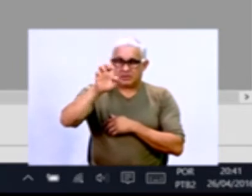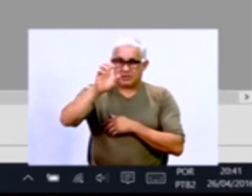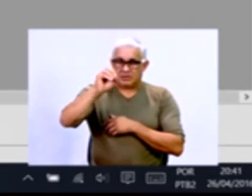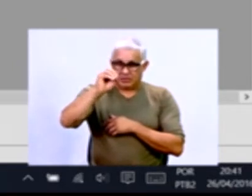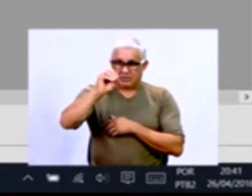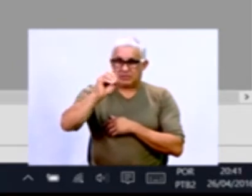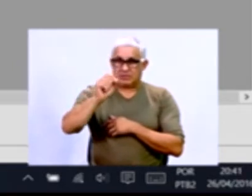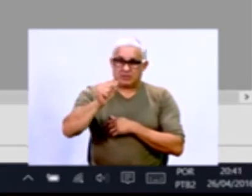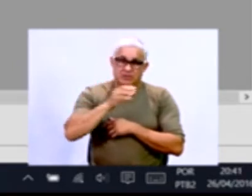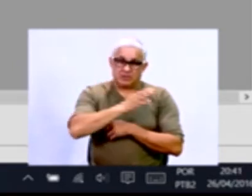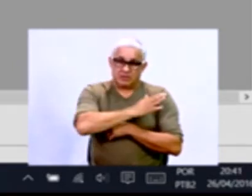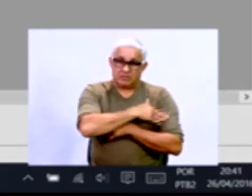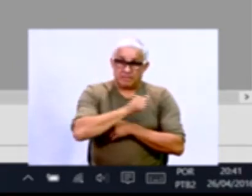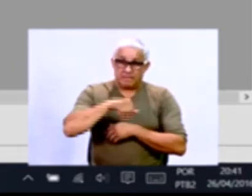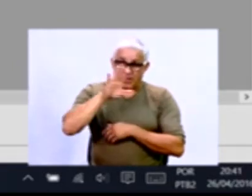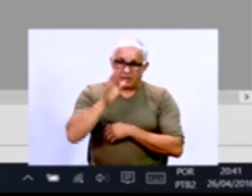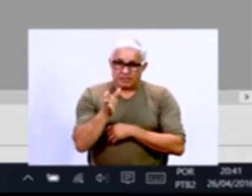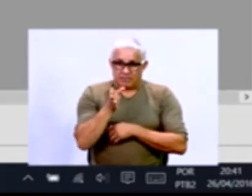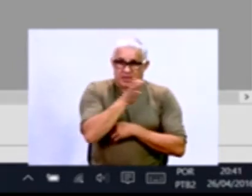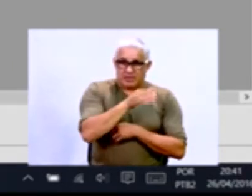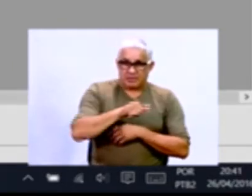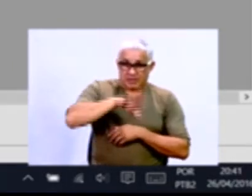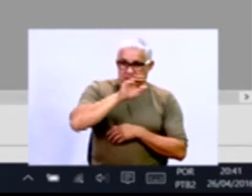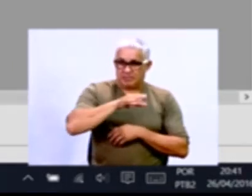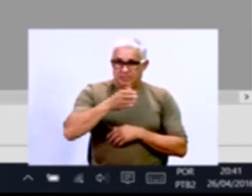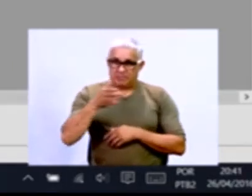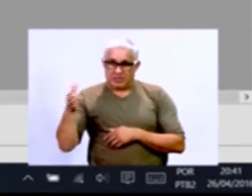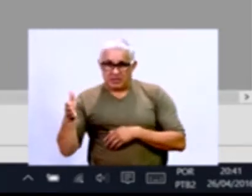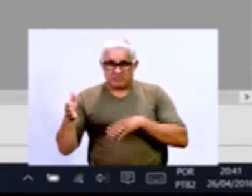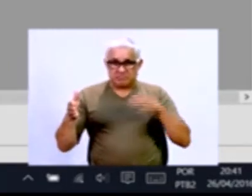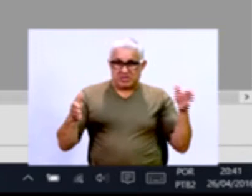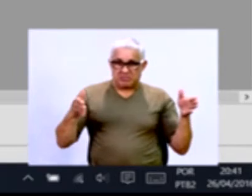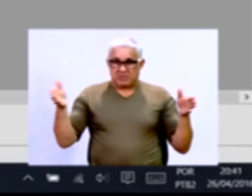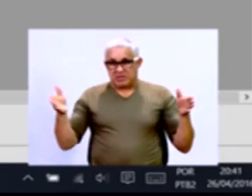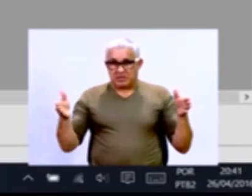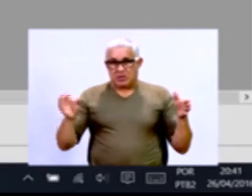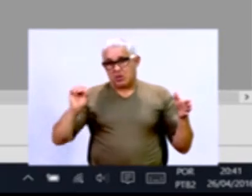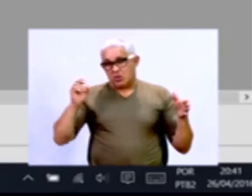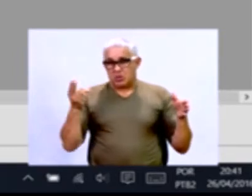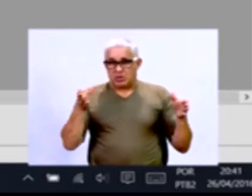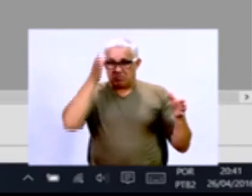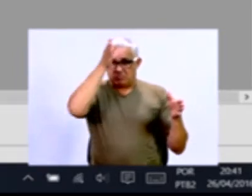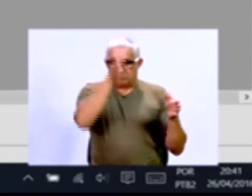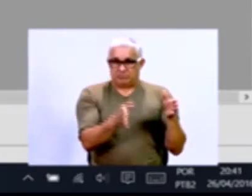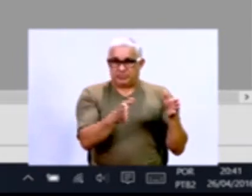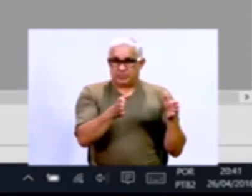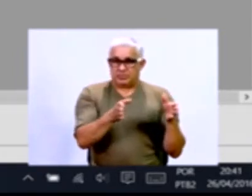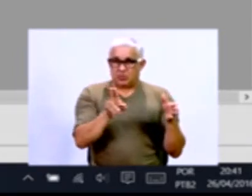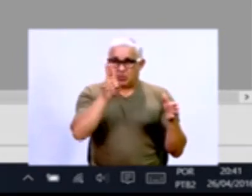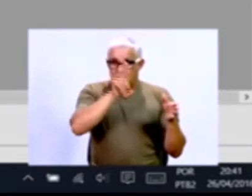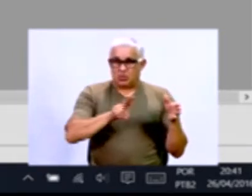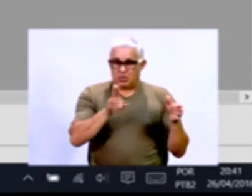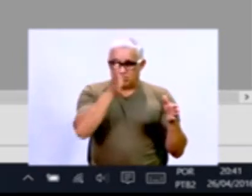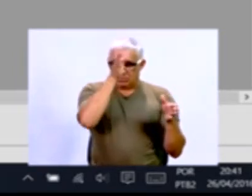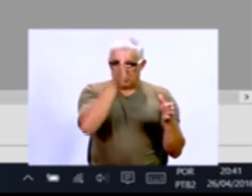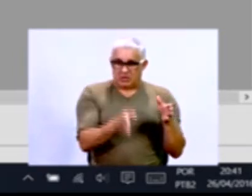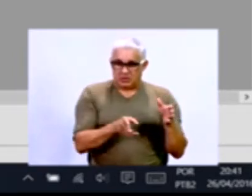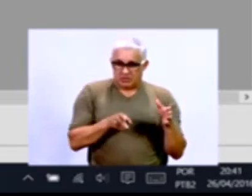direito, mais para o esquerdo ou no centro. Vou deixar no centro, né? Que normalmente é o que a gente utiliza